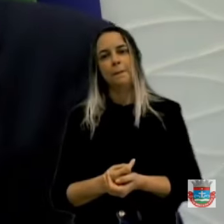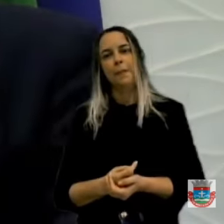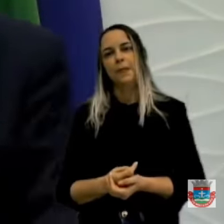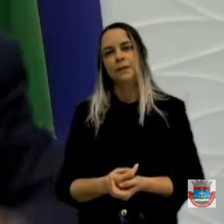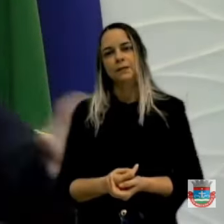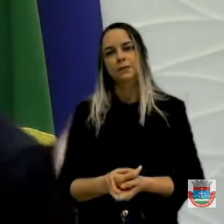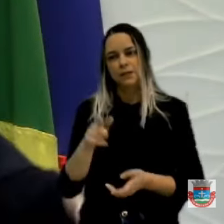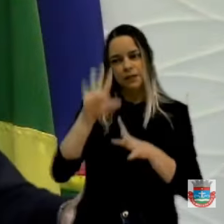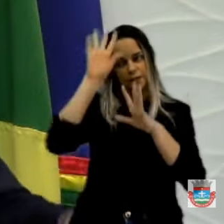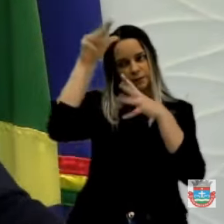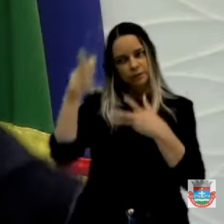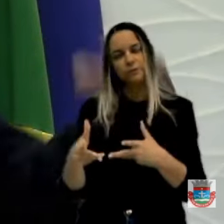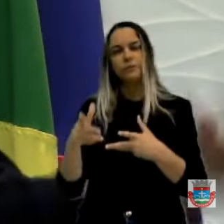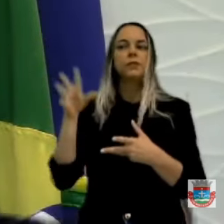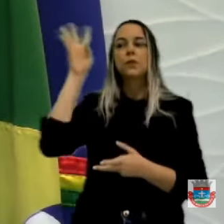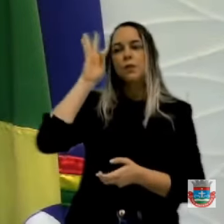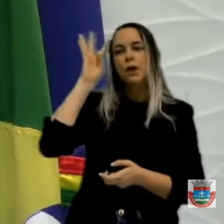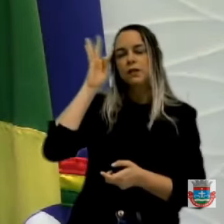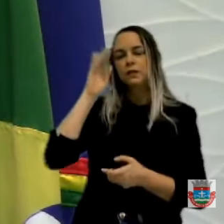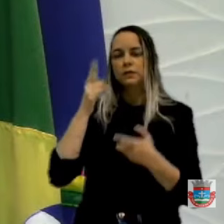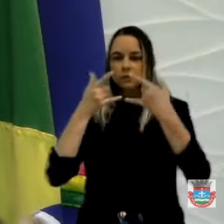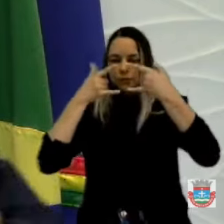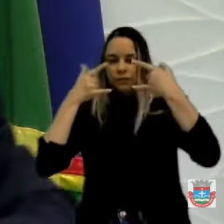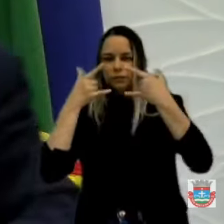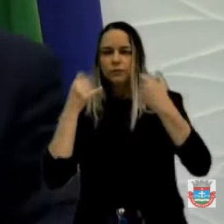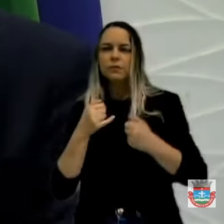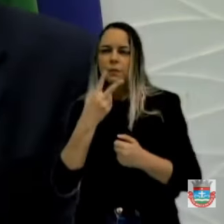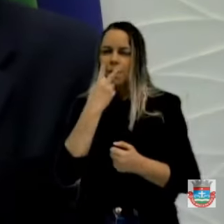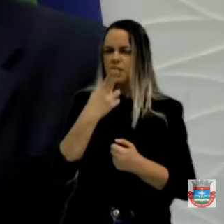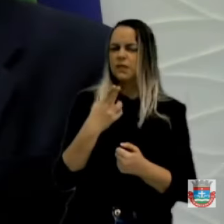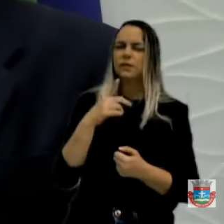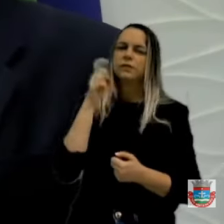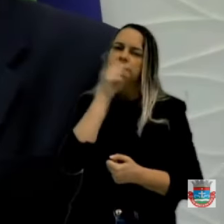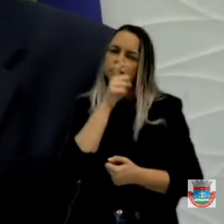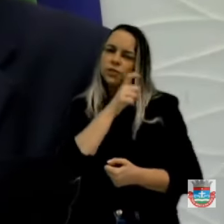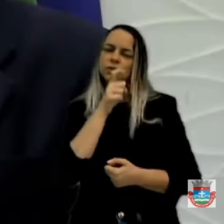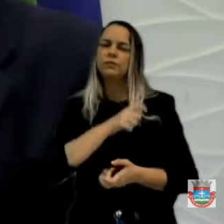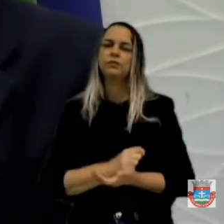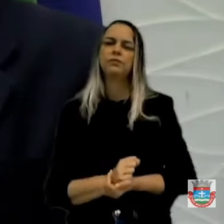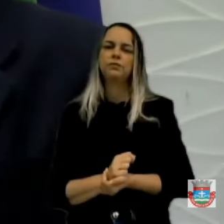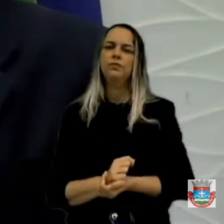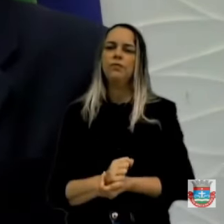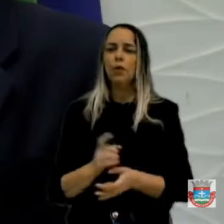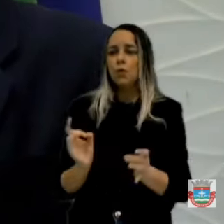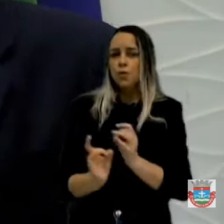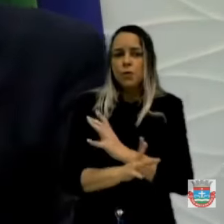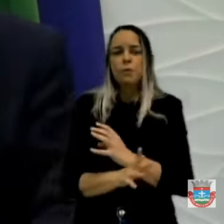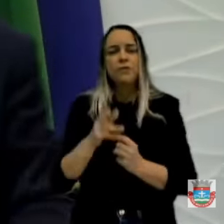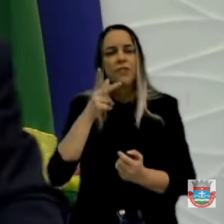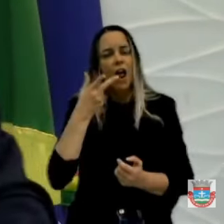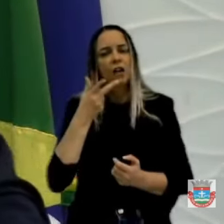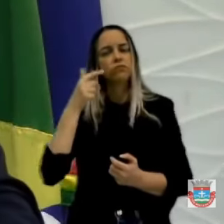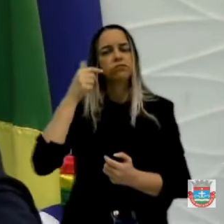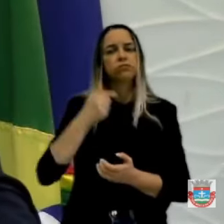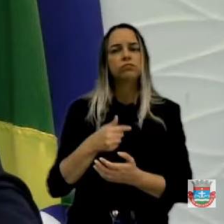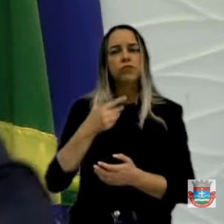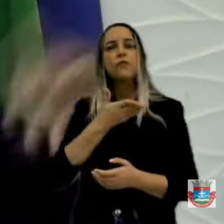Vossa Excelência, toda quarta-feira aqui com essa máscara, fica mentindo. É o último que fala, desmentindo a